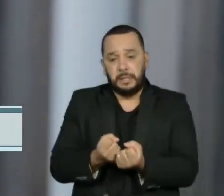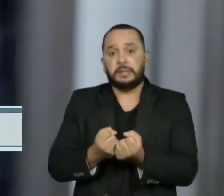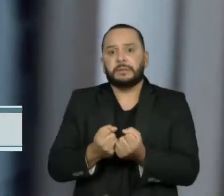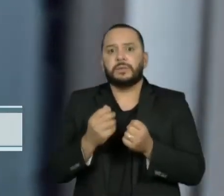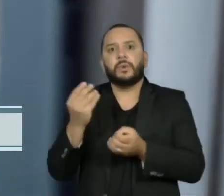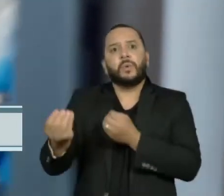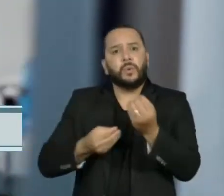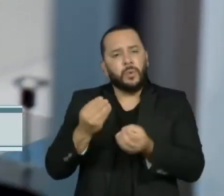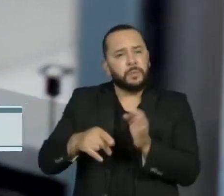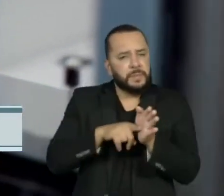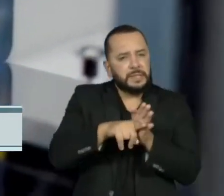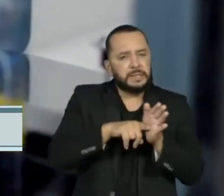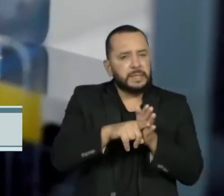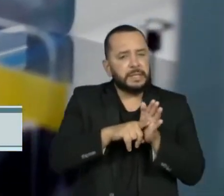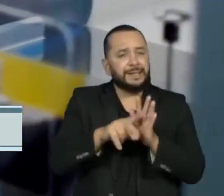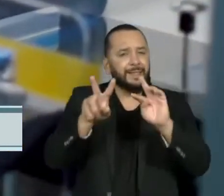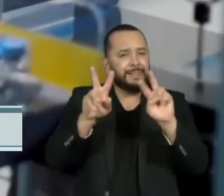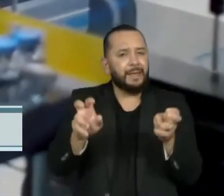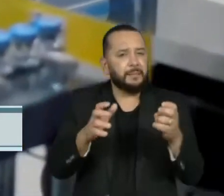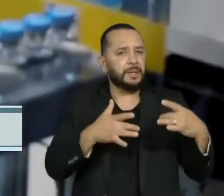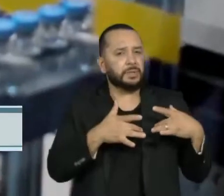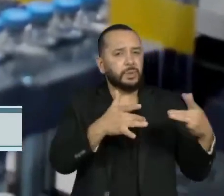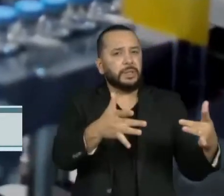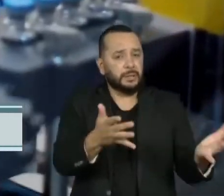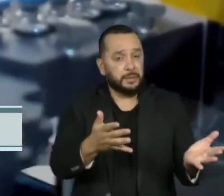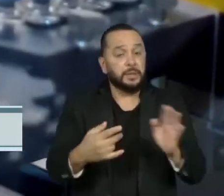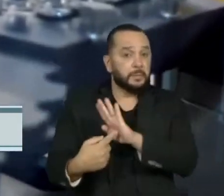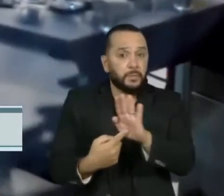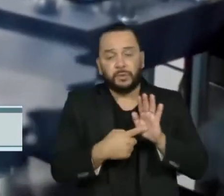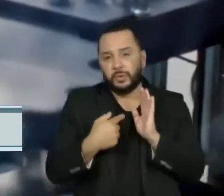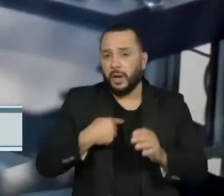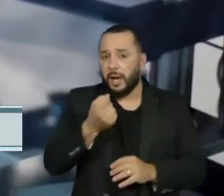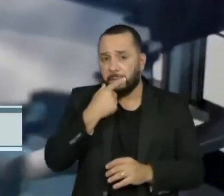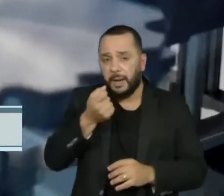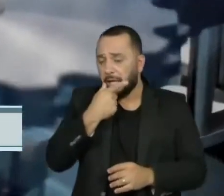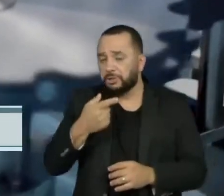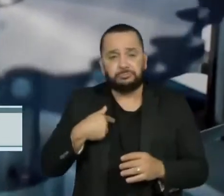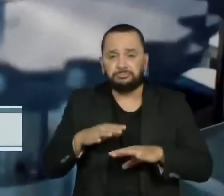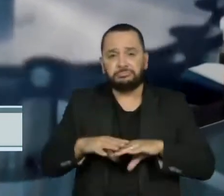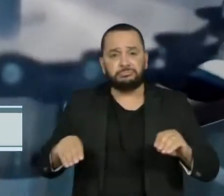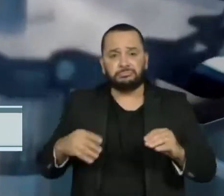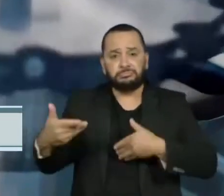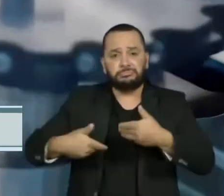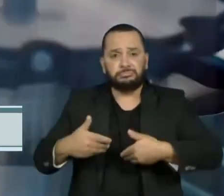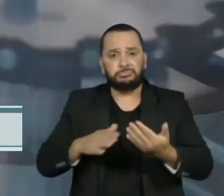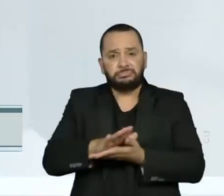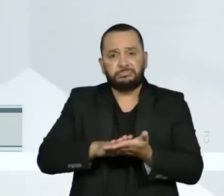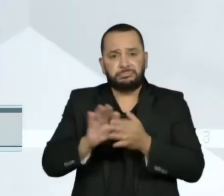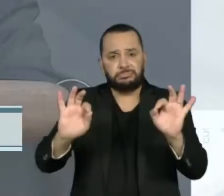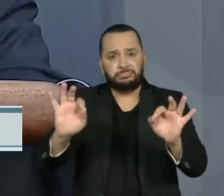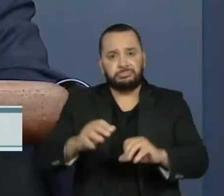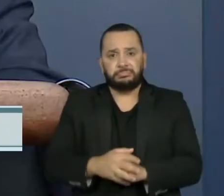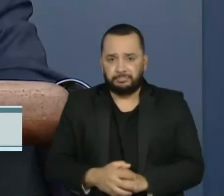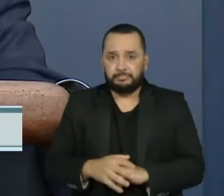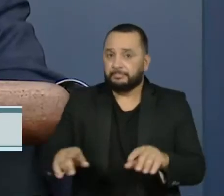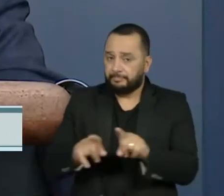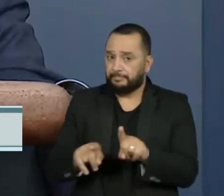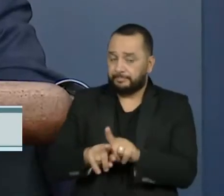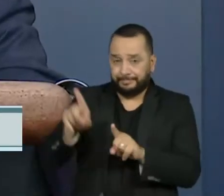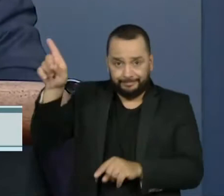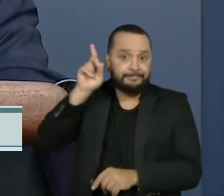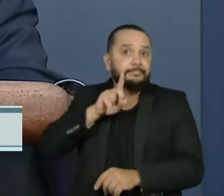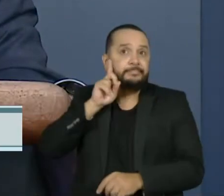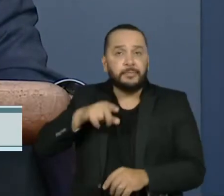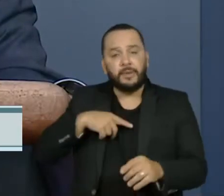de Solidariedade, mostrou no mês passado que a substância não tem efeito sobre a mortalidade. Nos Estados Unidos,